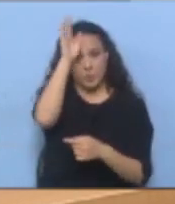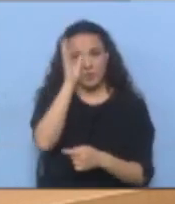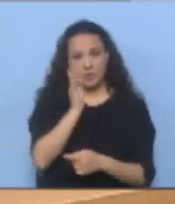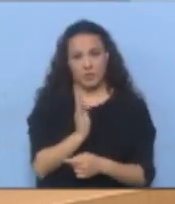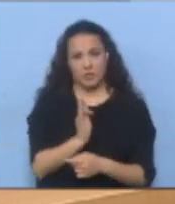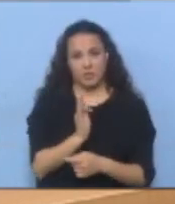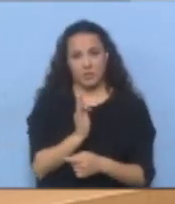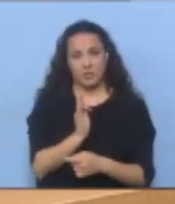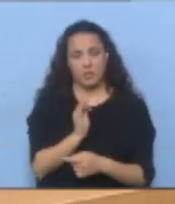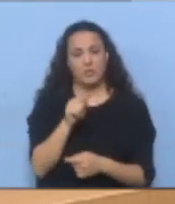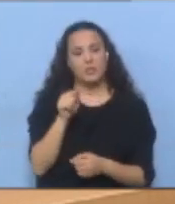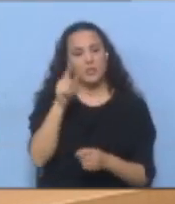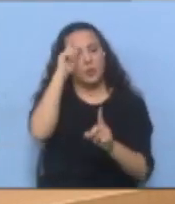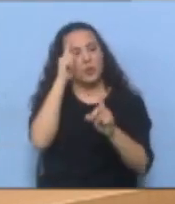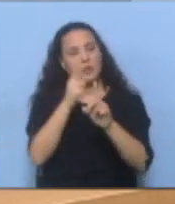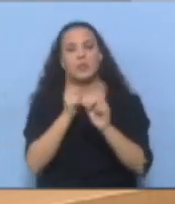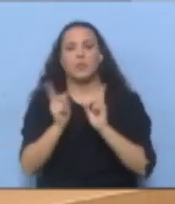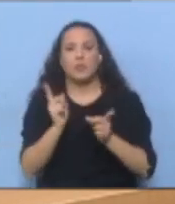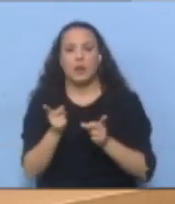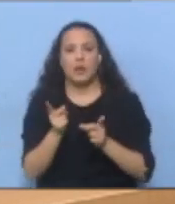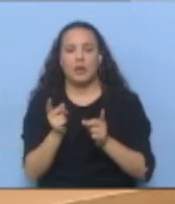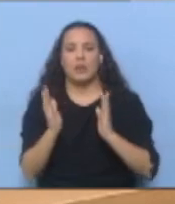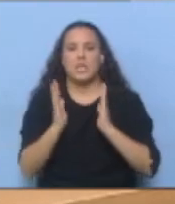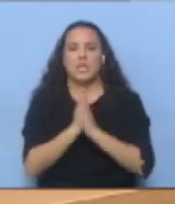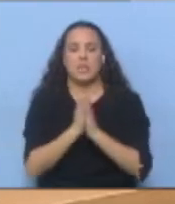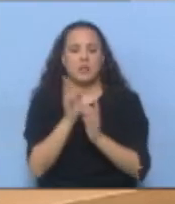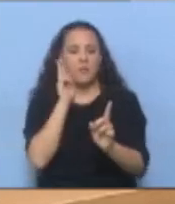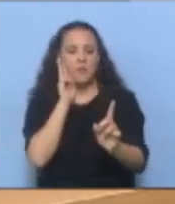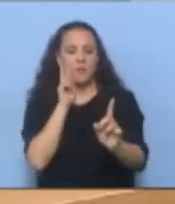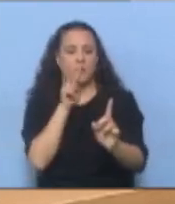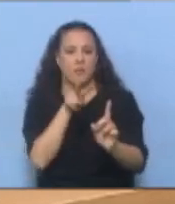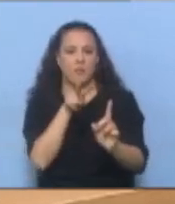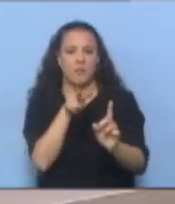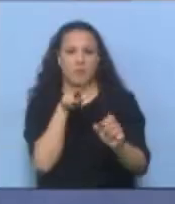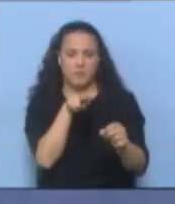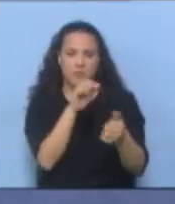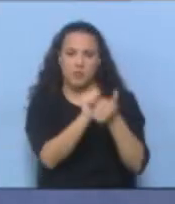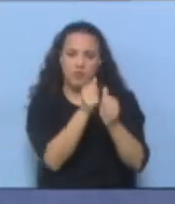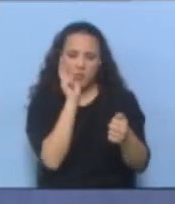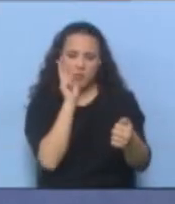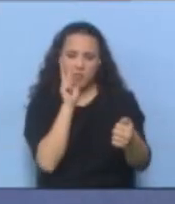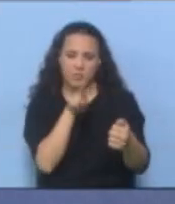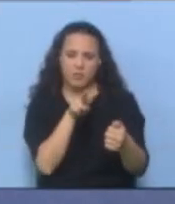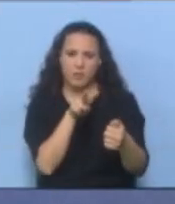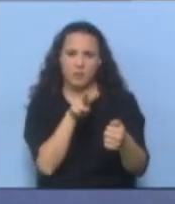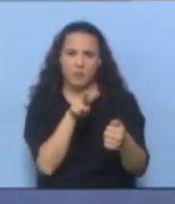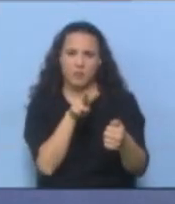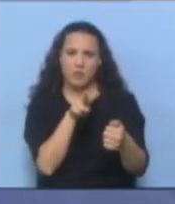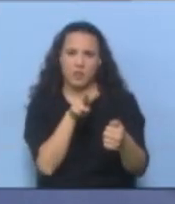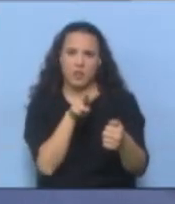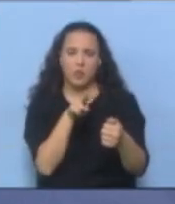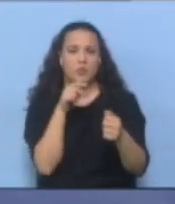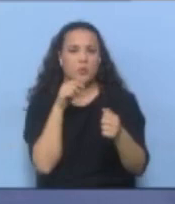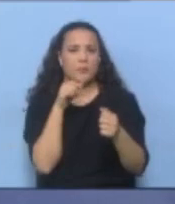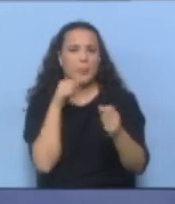que, no fundo, a Igreja vê o desporto como um grande desafio. Digamos que a Igreja, muitas vezes, olha para o desporto uma